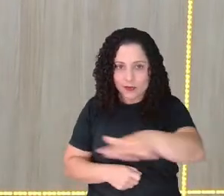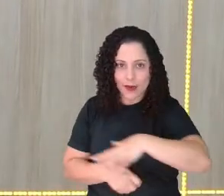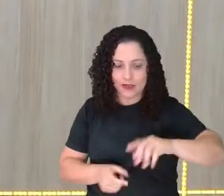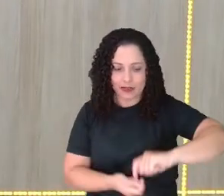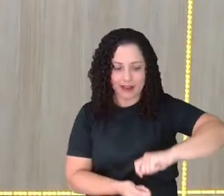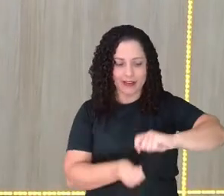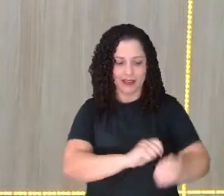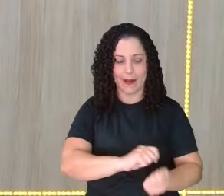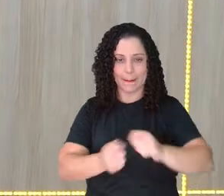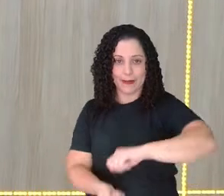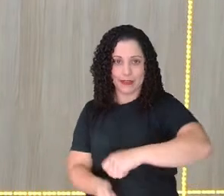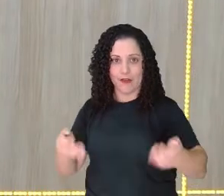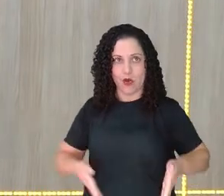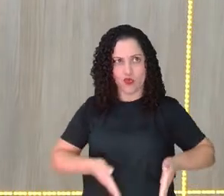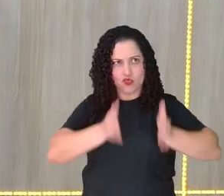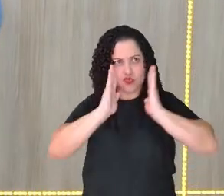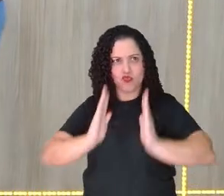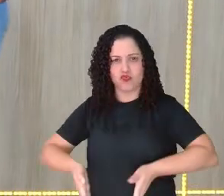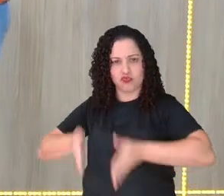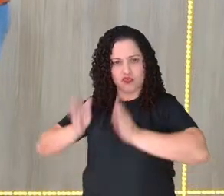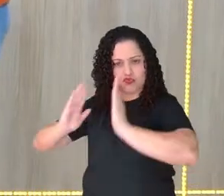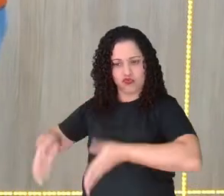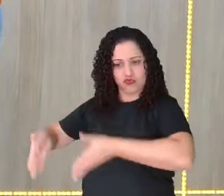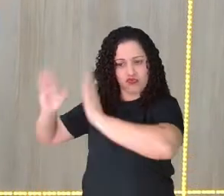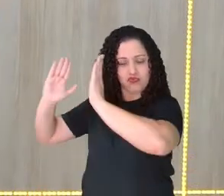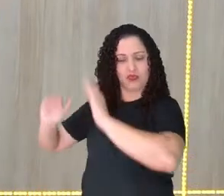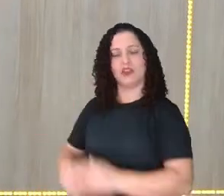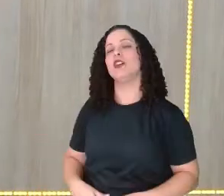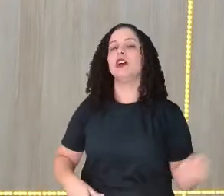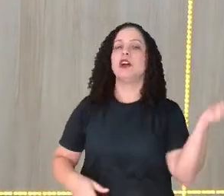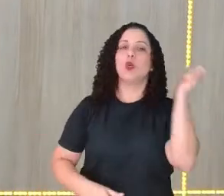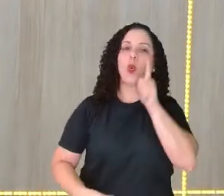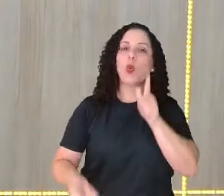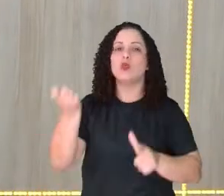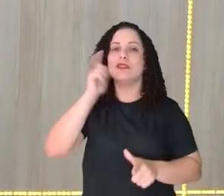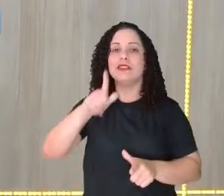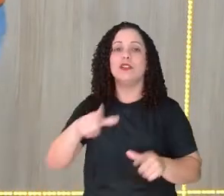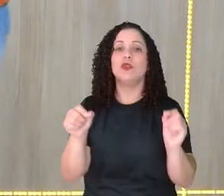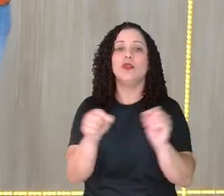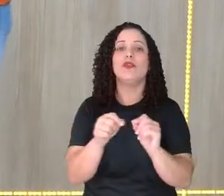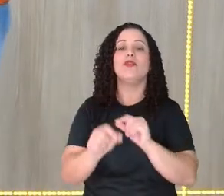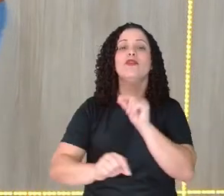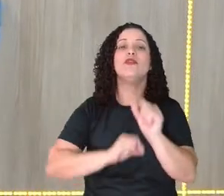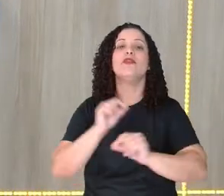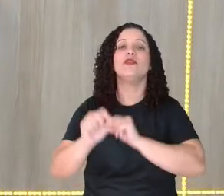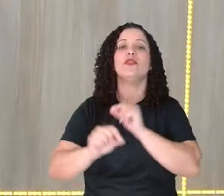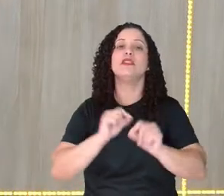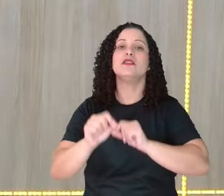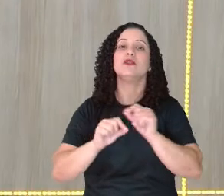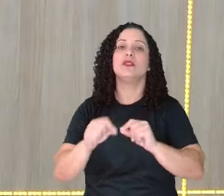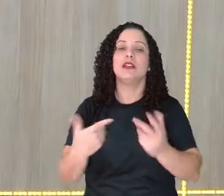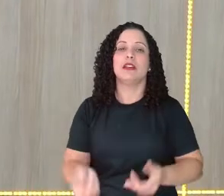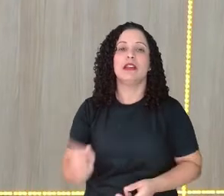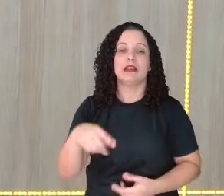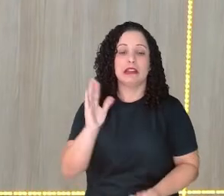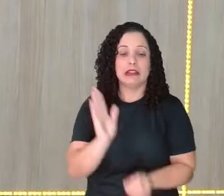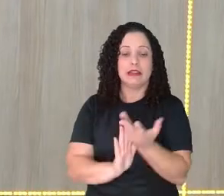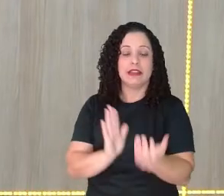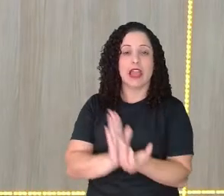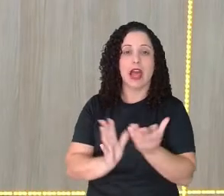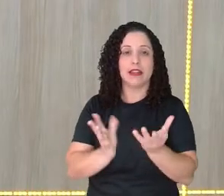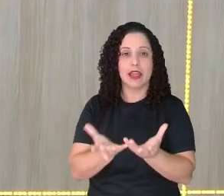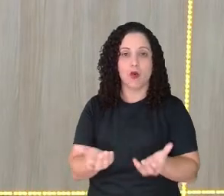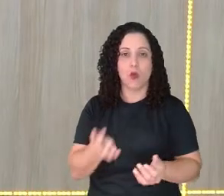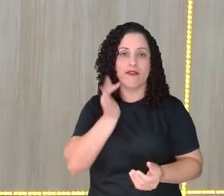que eles conseguiram formar, né, uma melancia na forma de um paralelepípedo. Então,